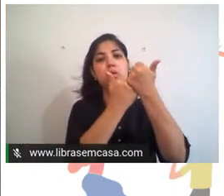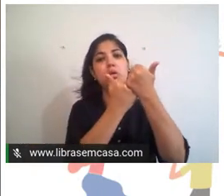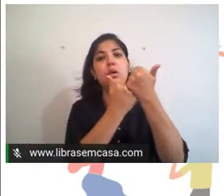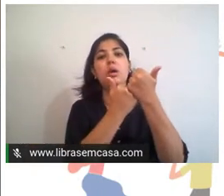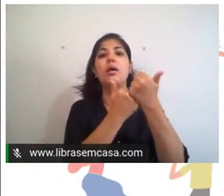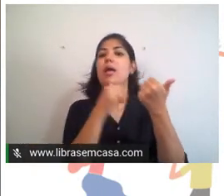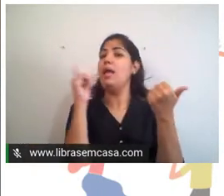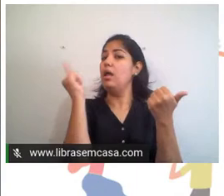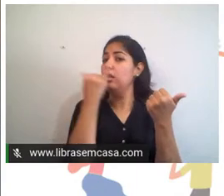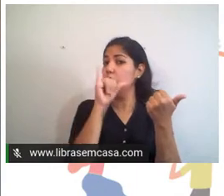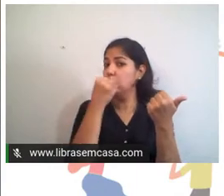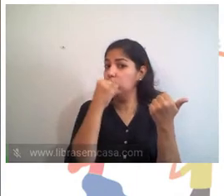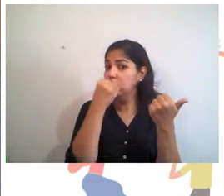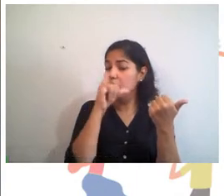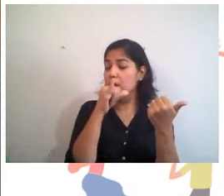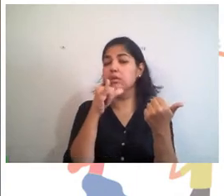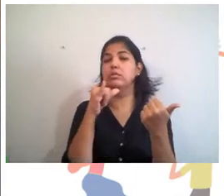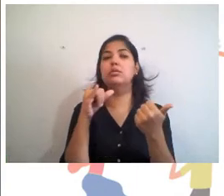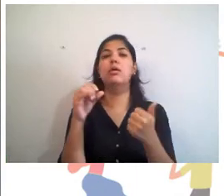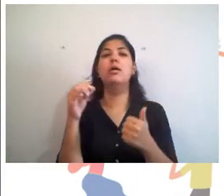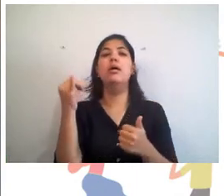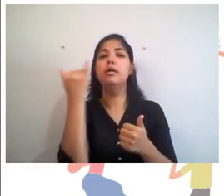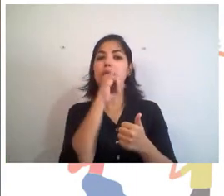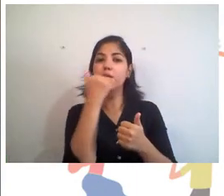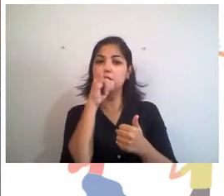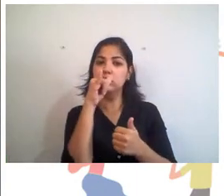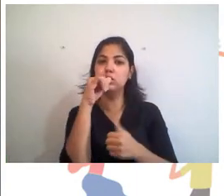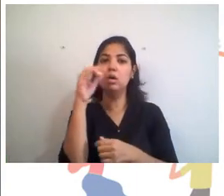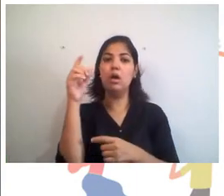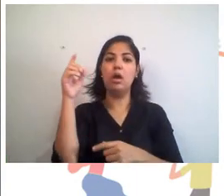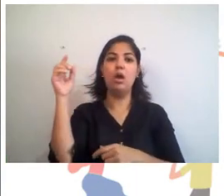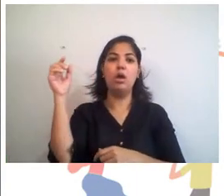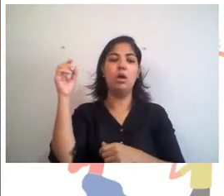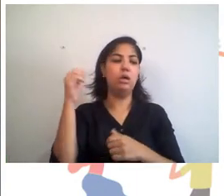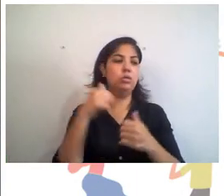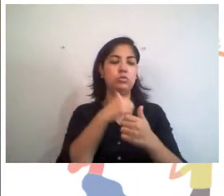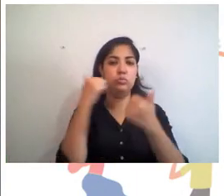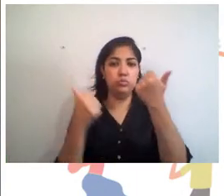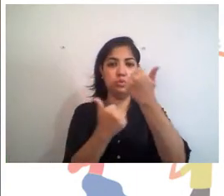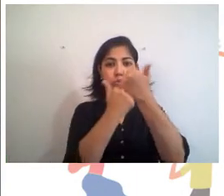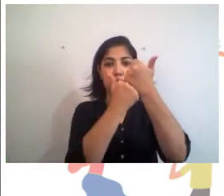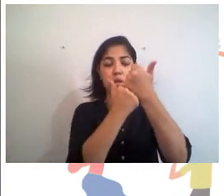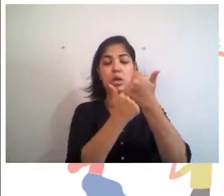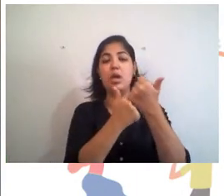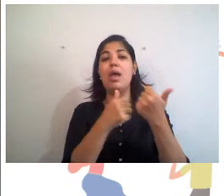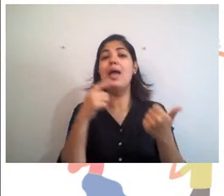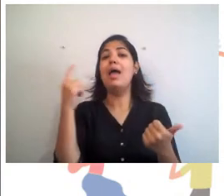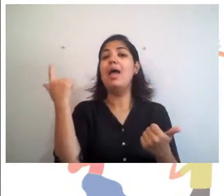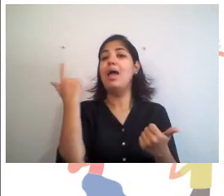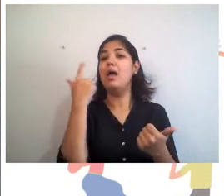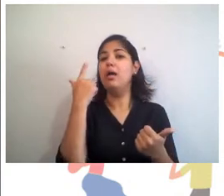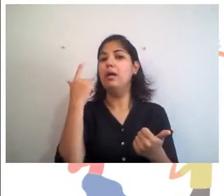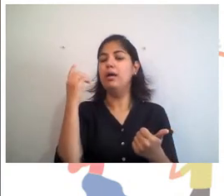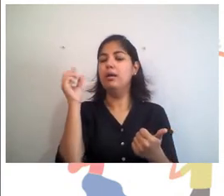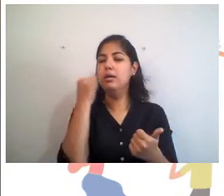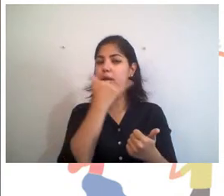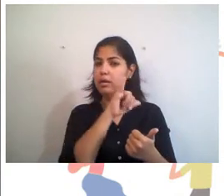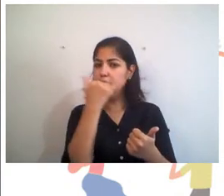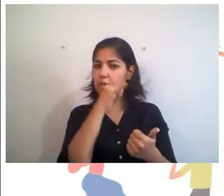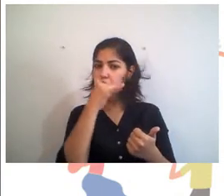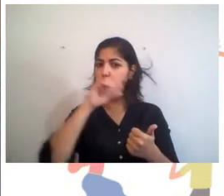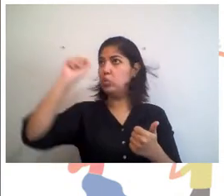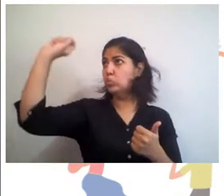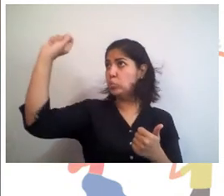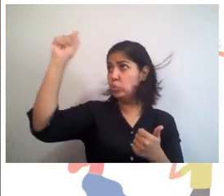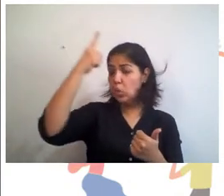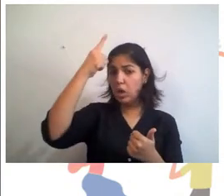eletricidade por energia eólica e solar. Isso hoje já é possível e já é tecnologicamente viável